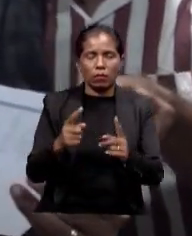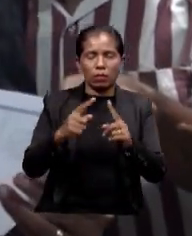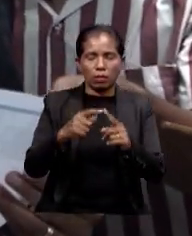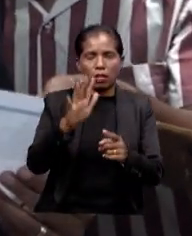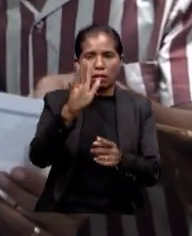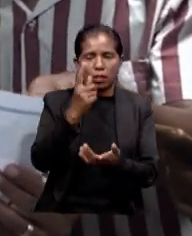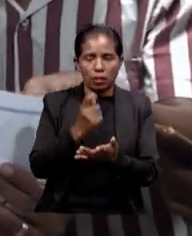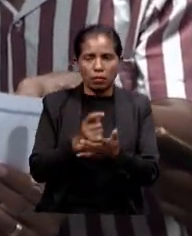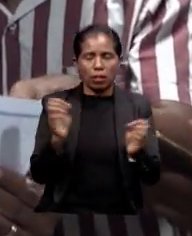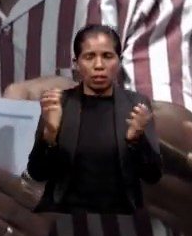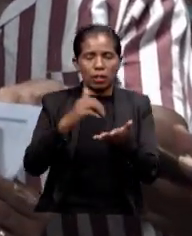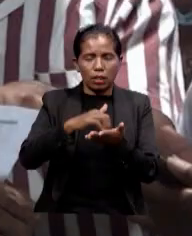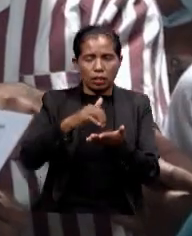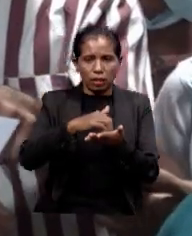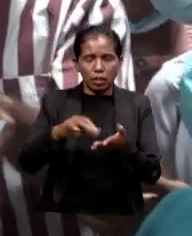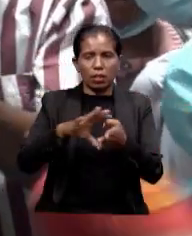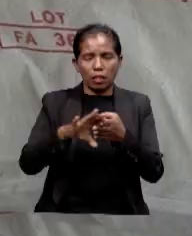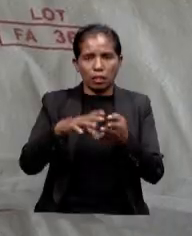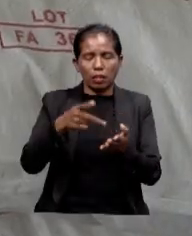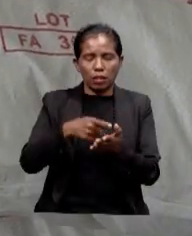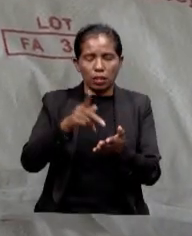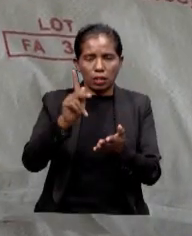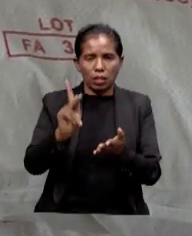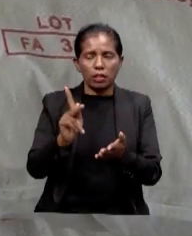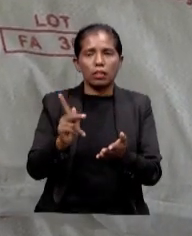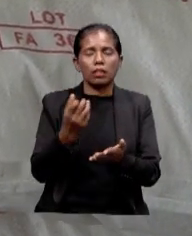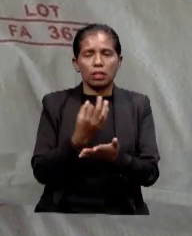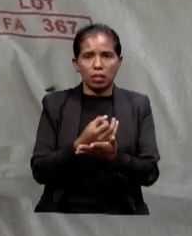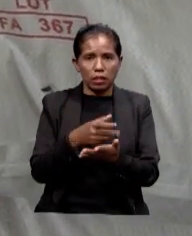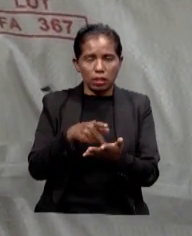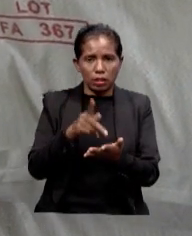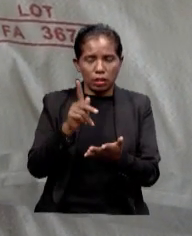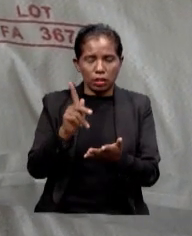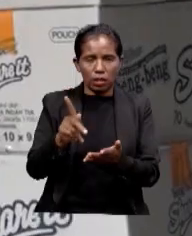ia licença comércio, sem multa dólar americano, Rihun